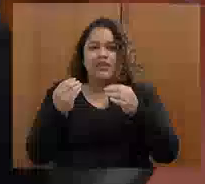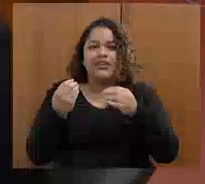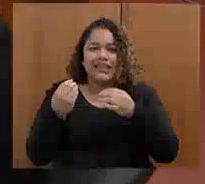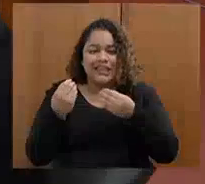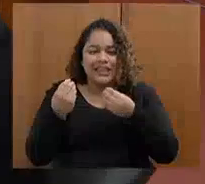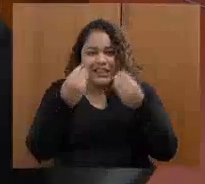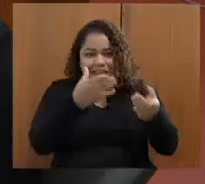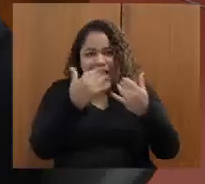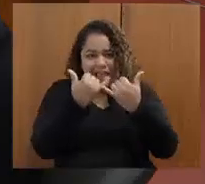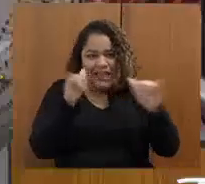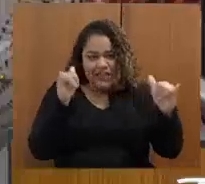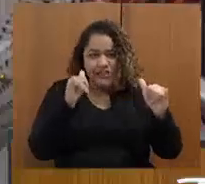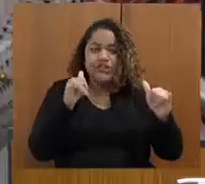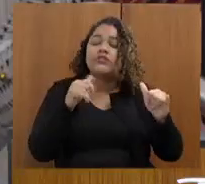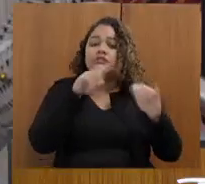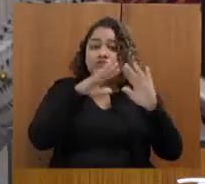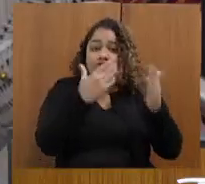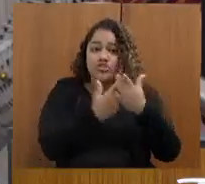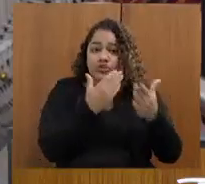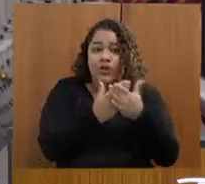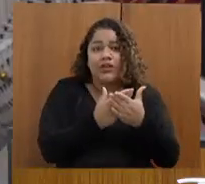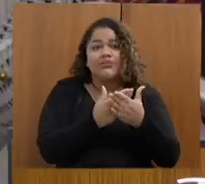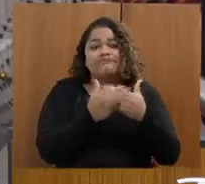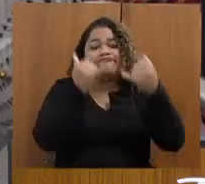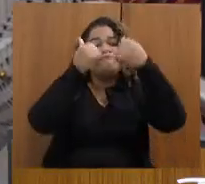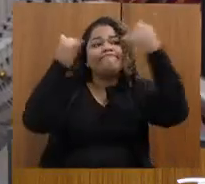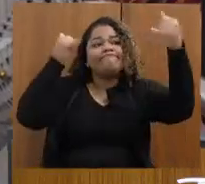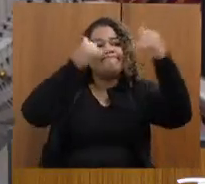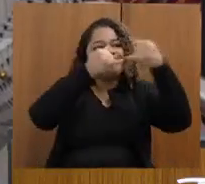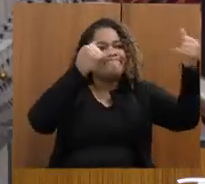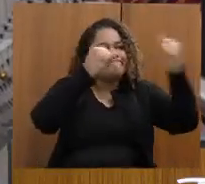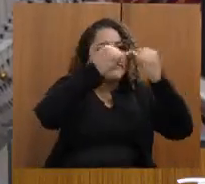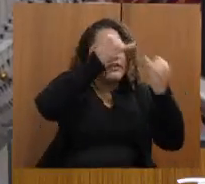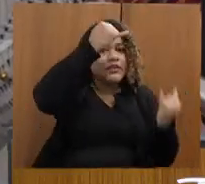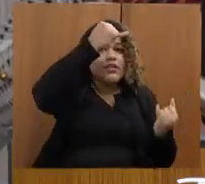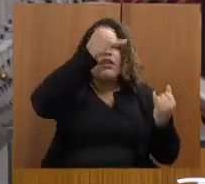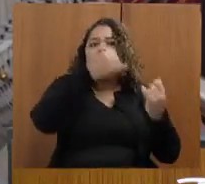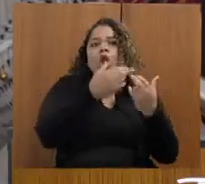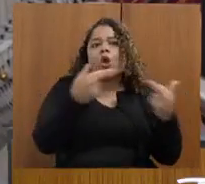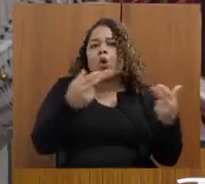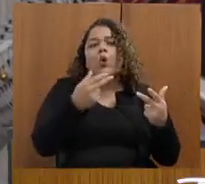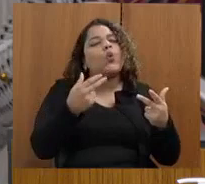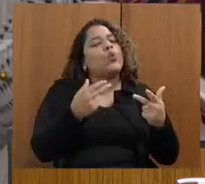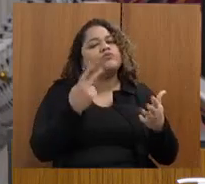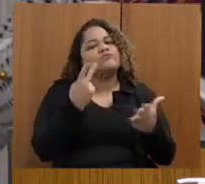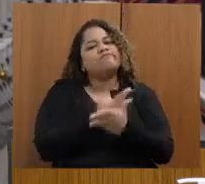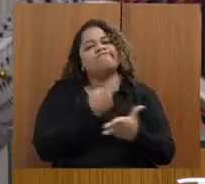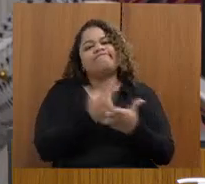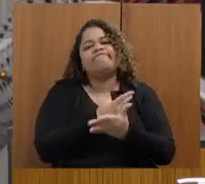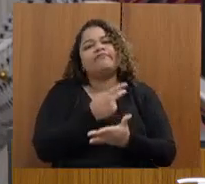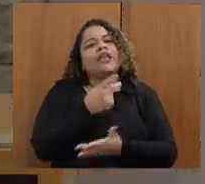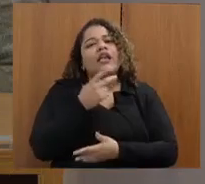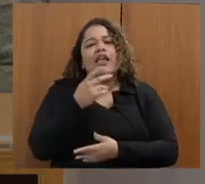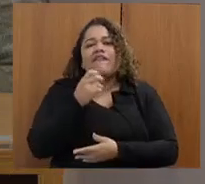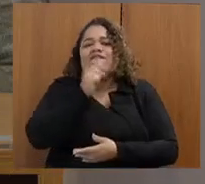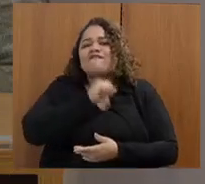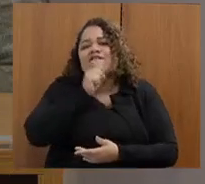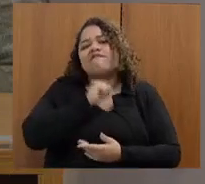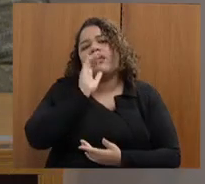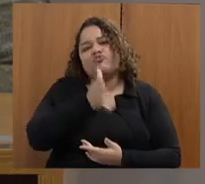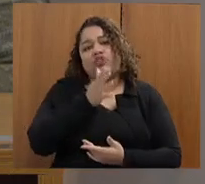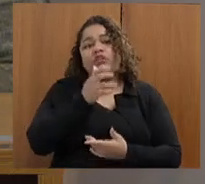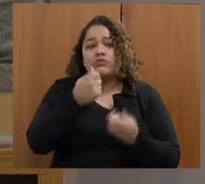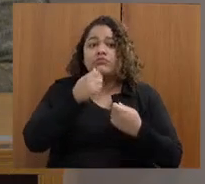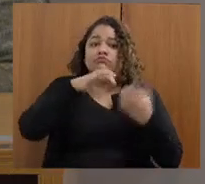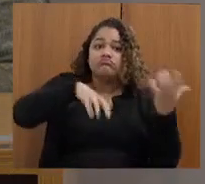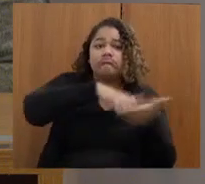né então é preciso que nós tenhamos uma ampliação de oferta de energia para os nossos escolas para que realmente elas possam receber